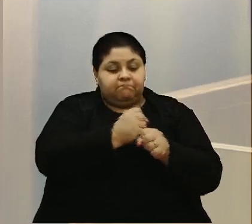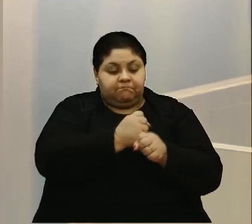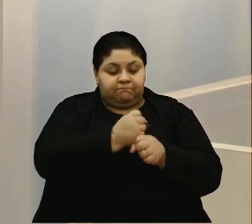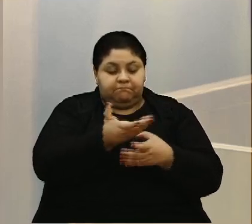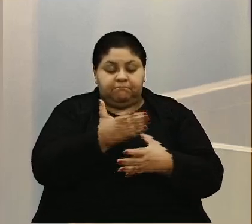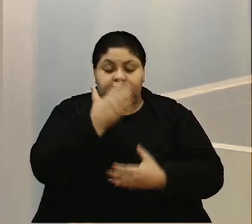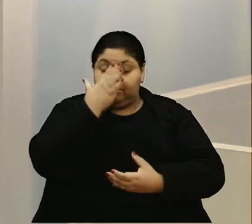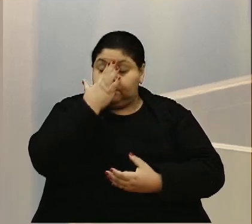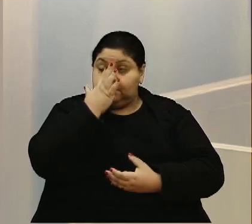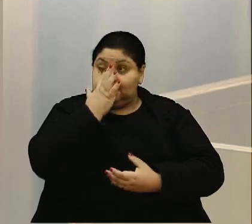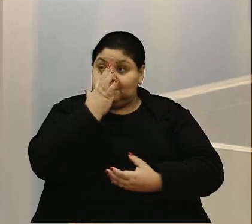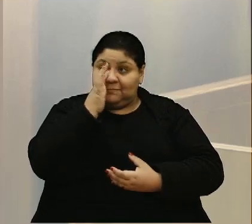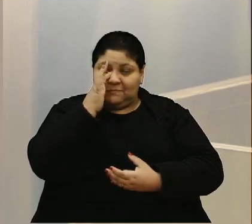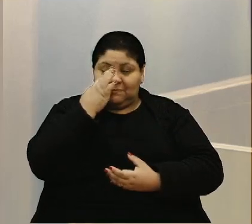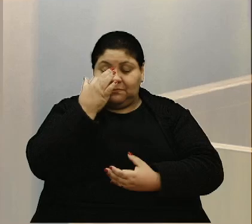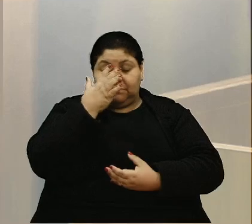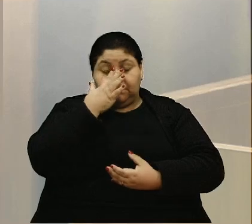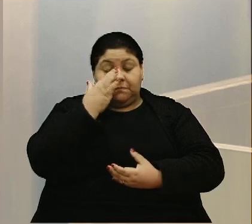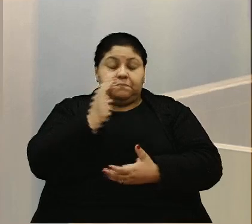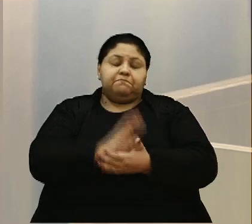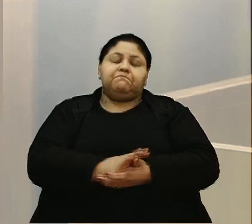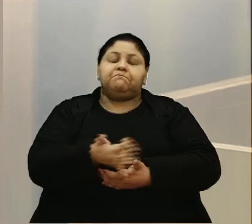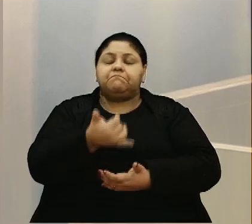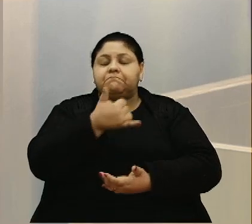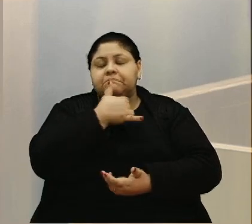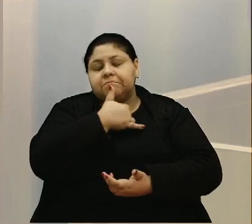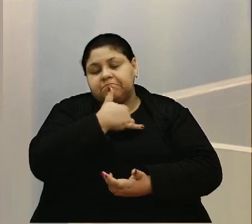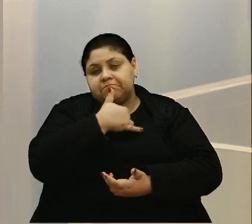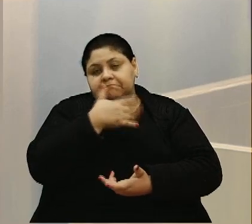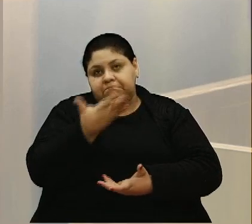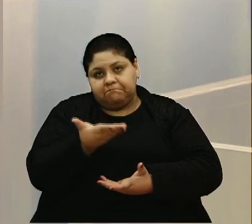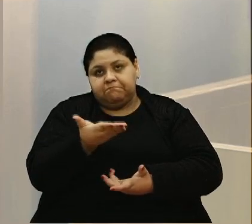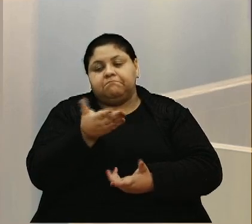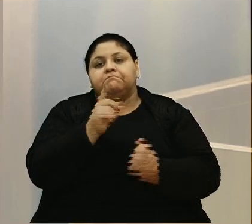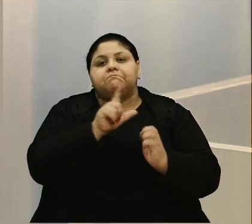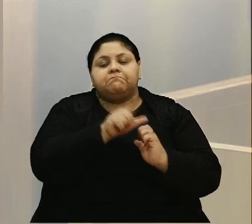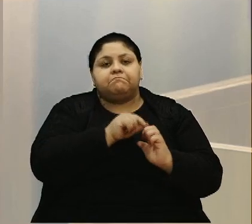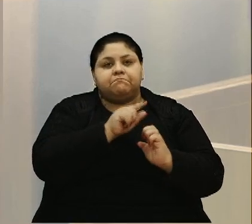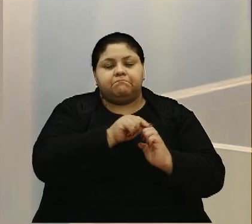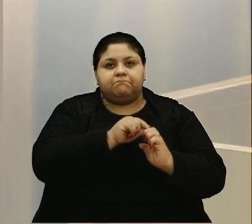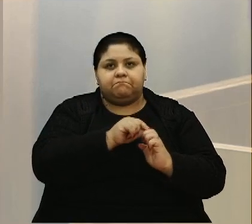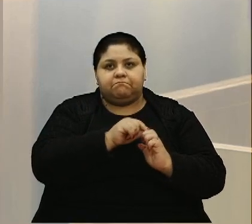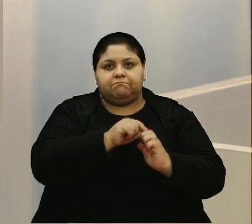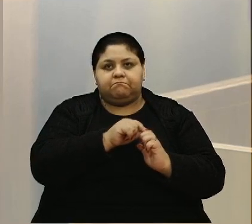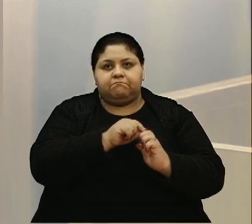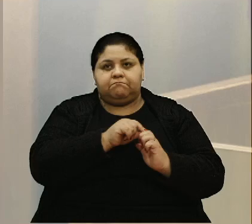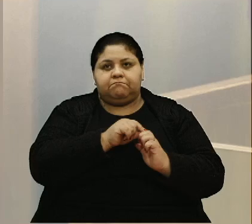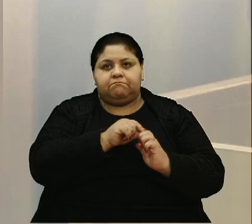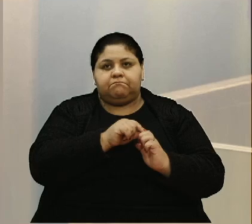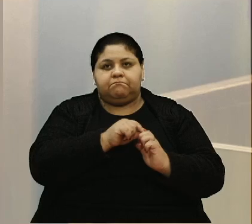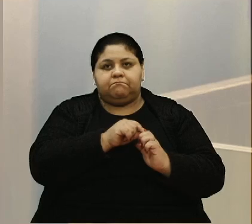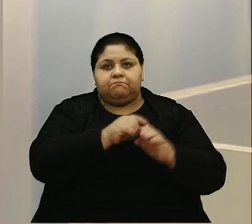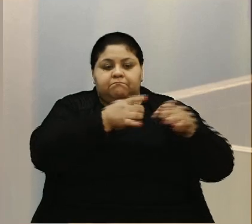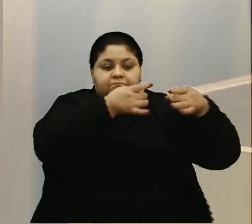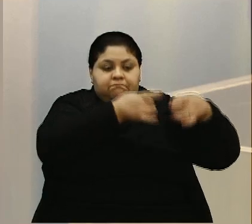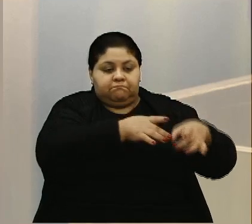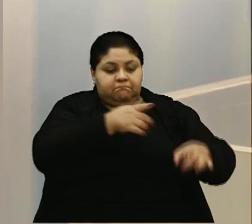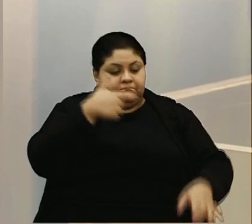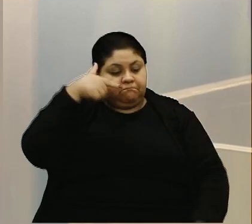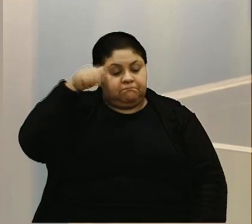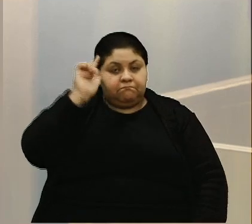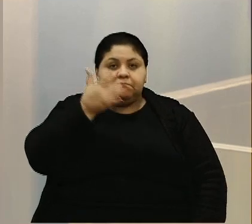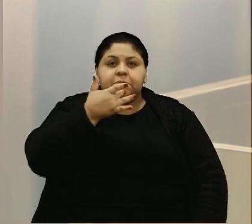do bairro Planalto. Bem lamentável mesmo, essa empresa que veio fazer essa desistência ontem à